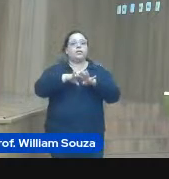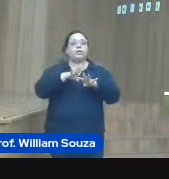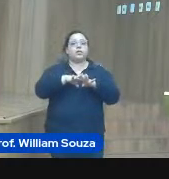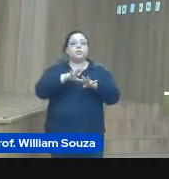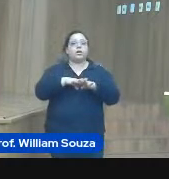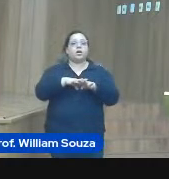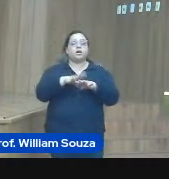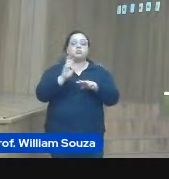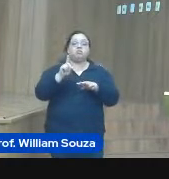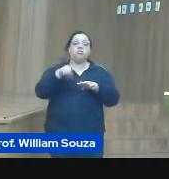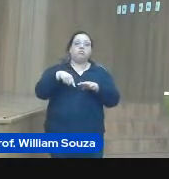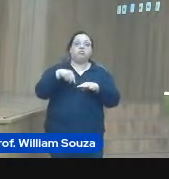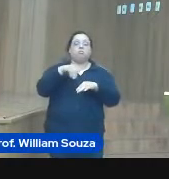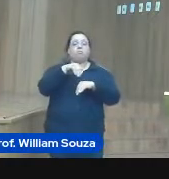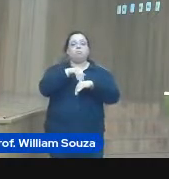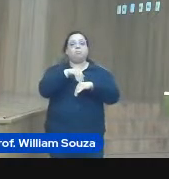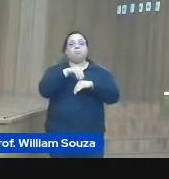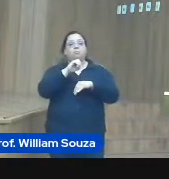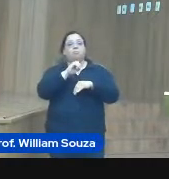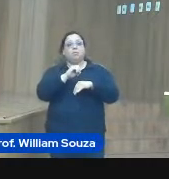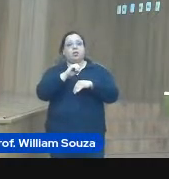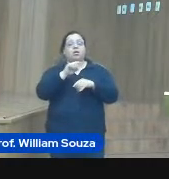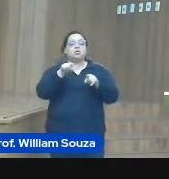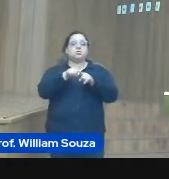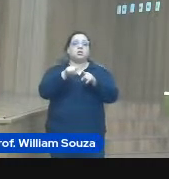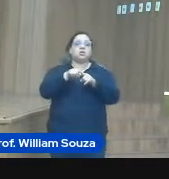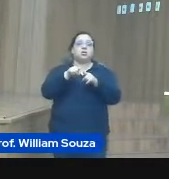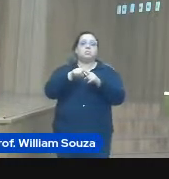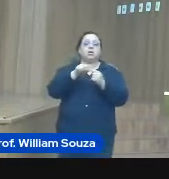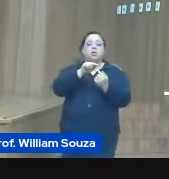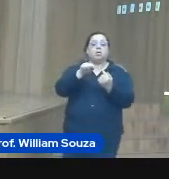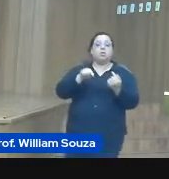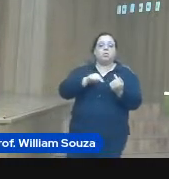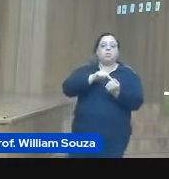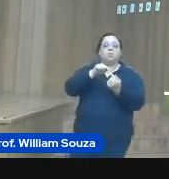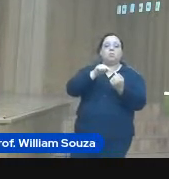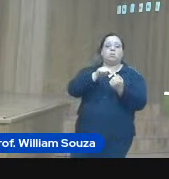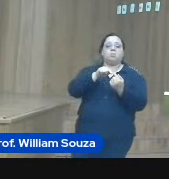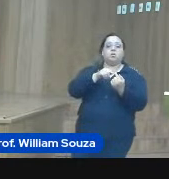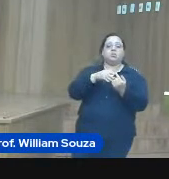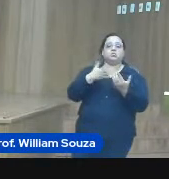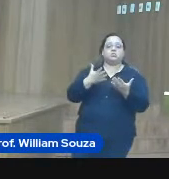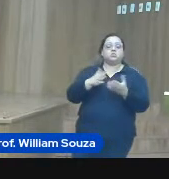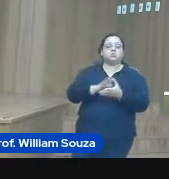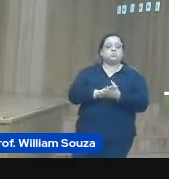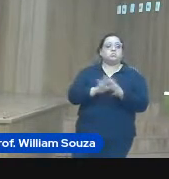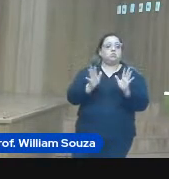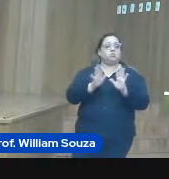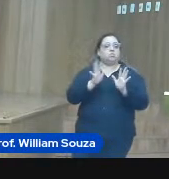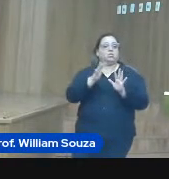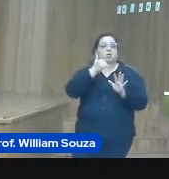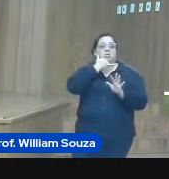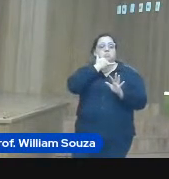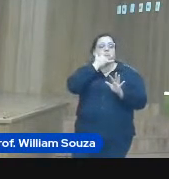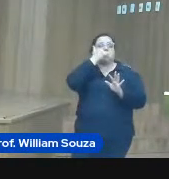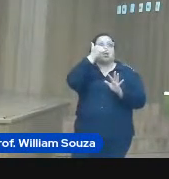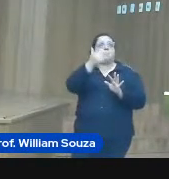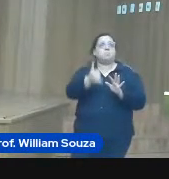que ela é objetiva por não depender da humanidade. Ou por ser platônica, no sentido